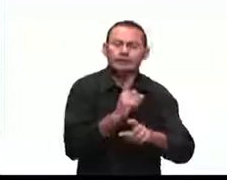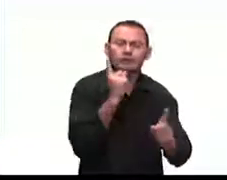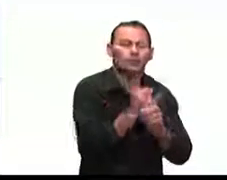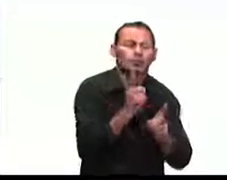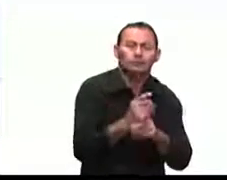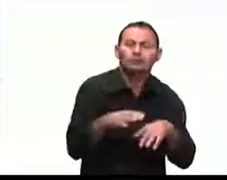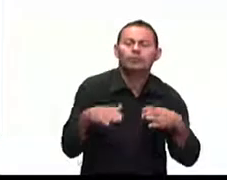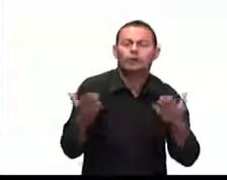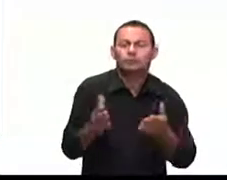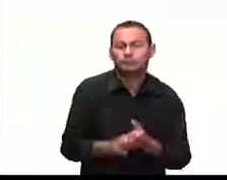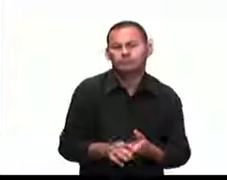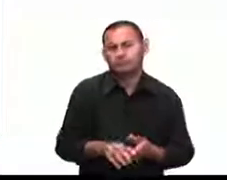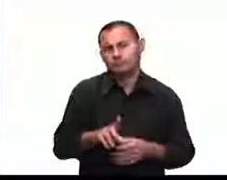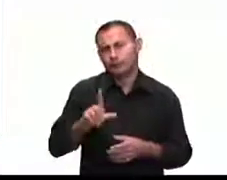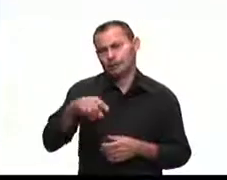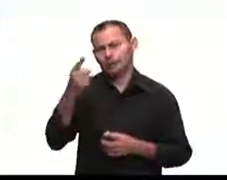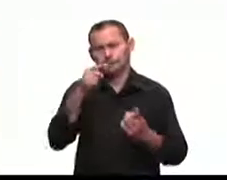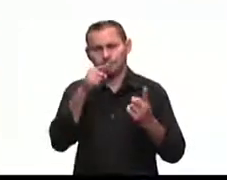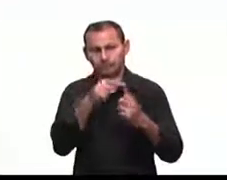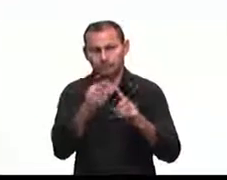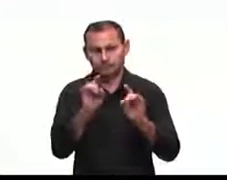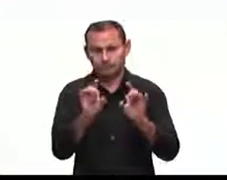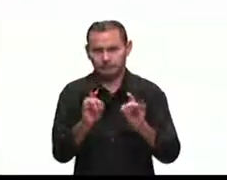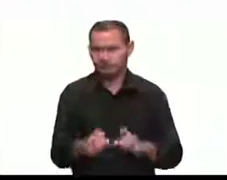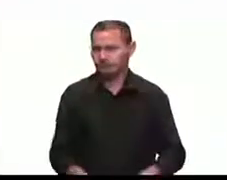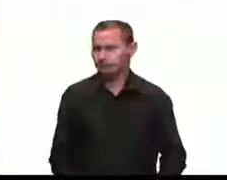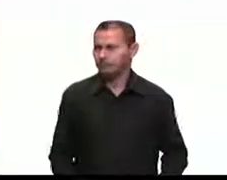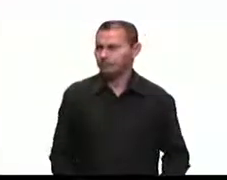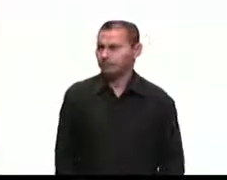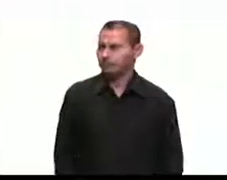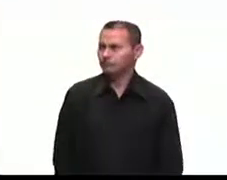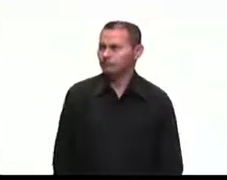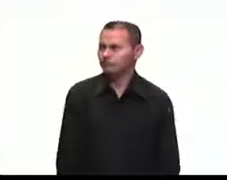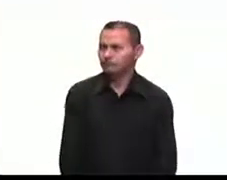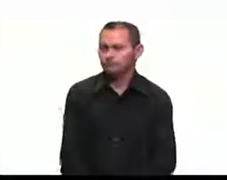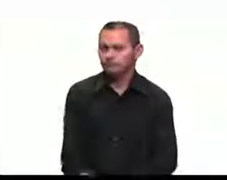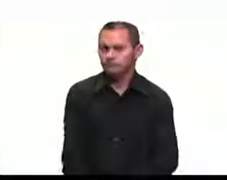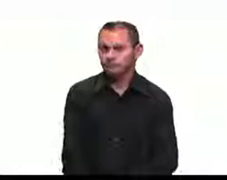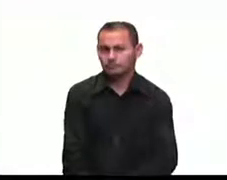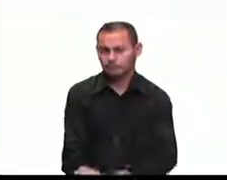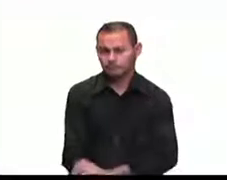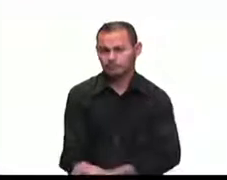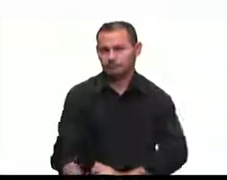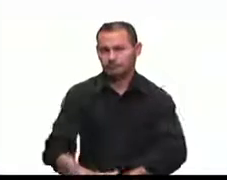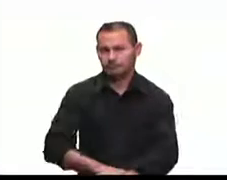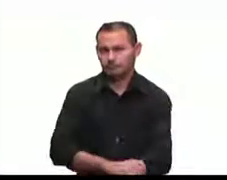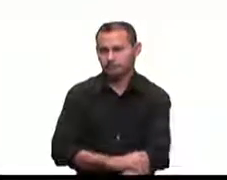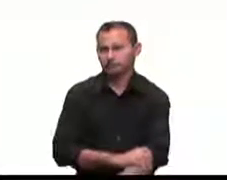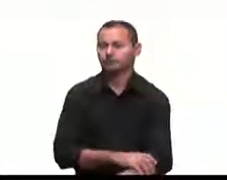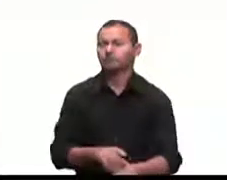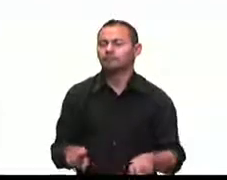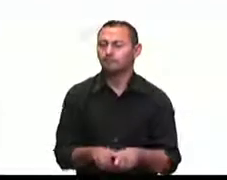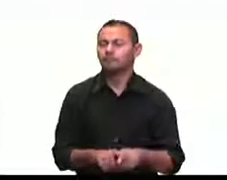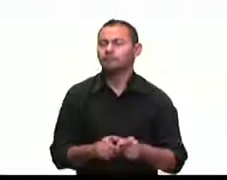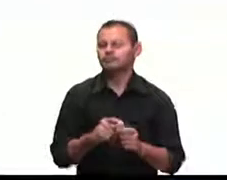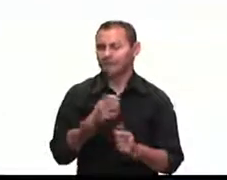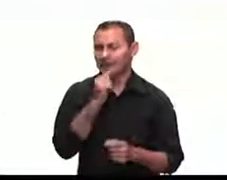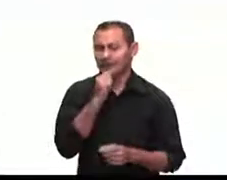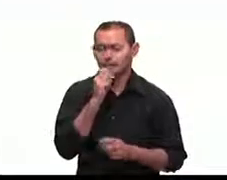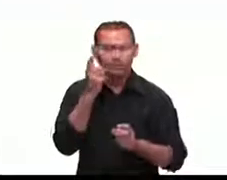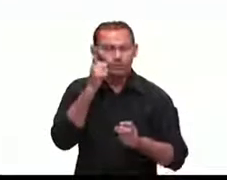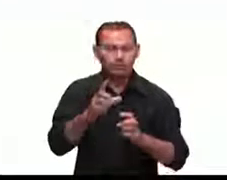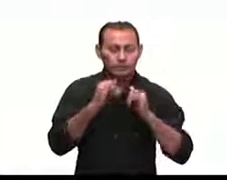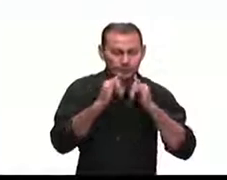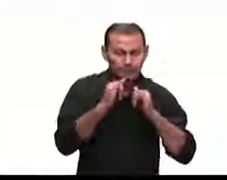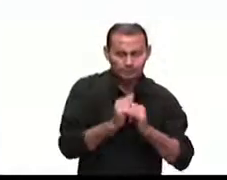o outro objetivo específico. E ainda, preciso coletar aspectos